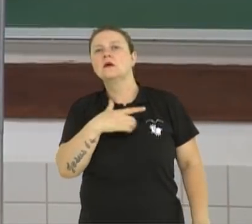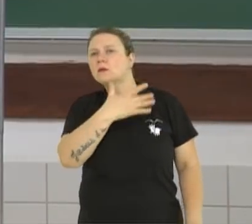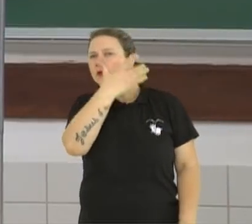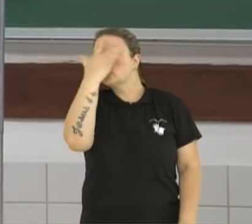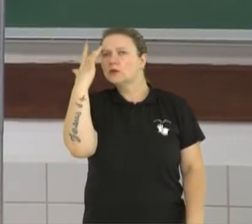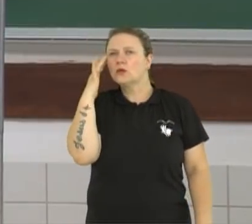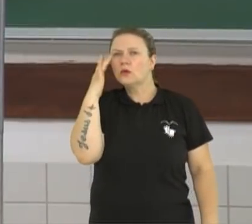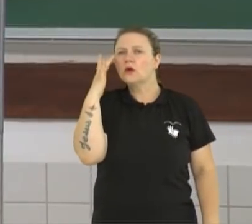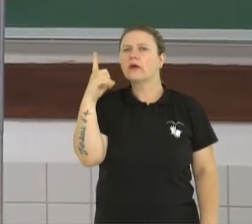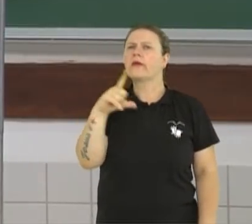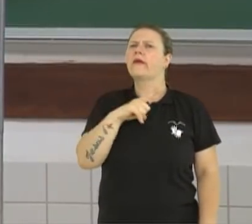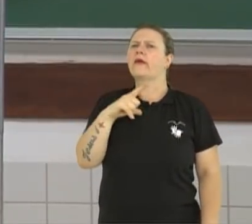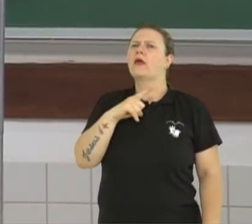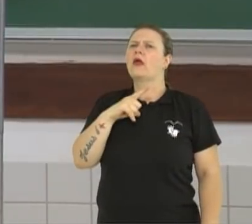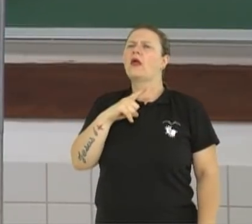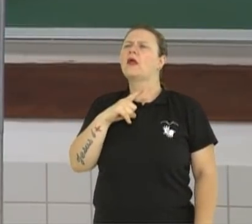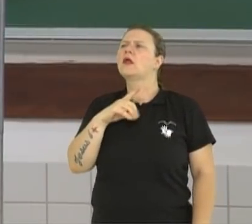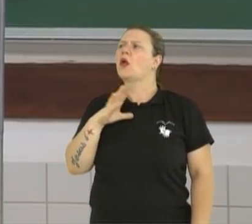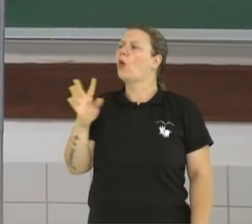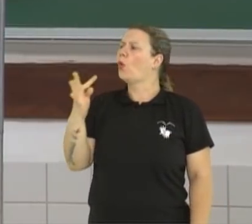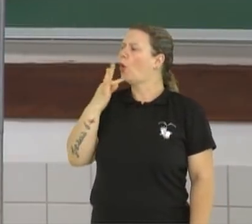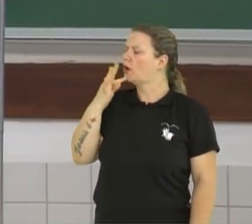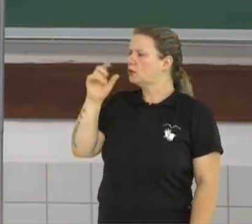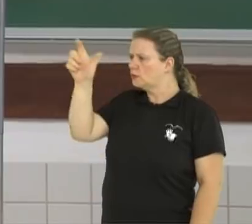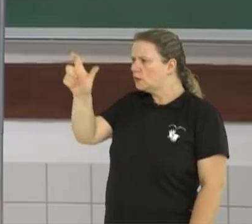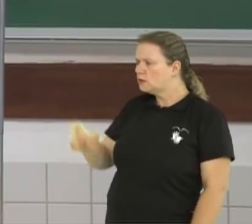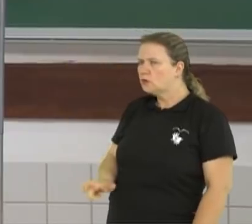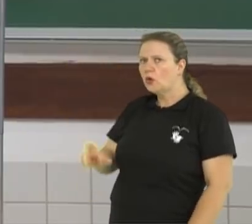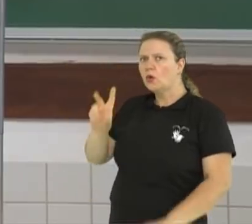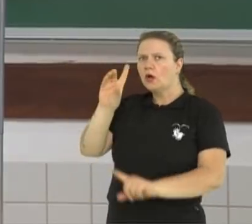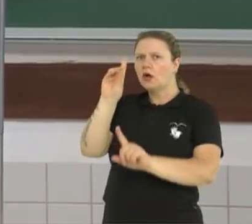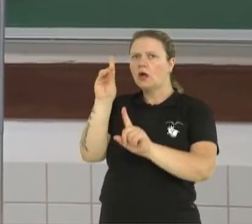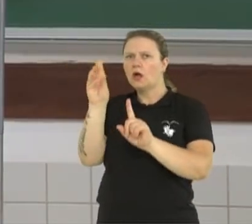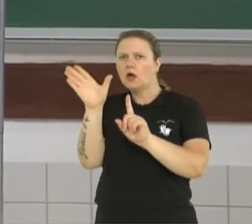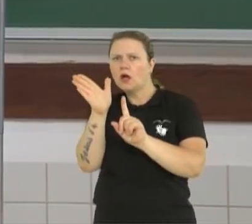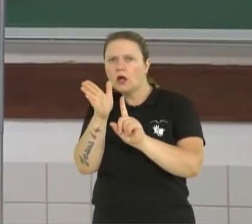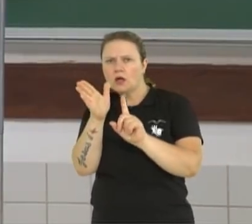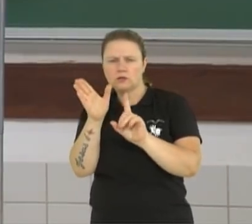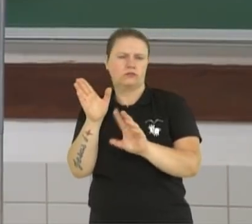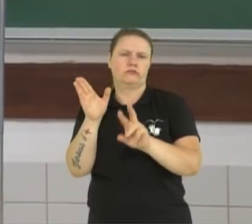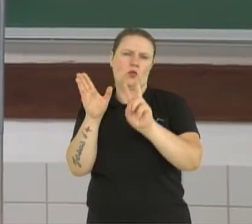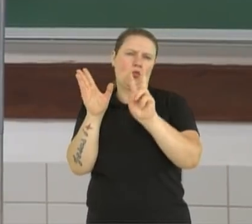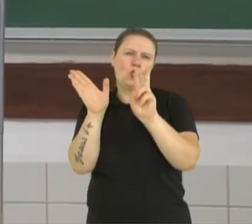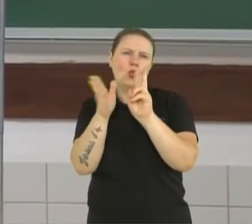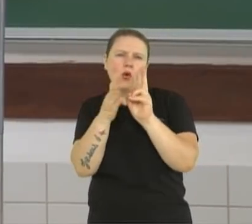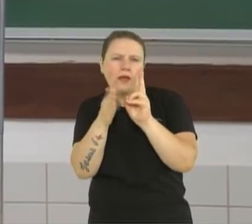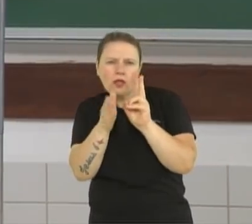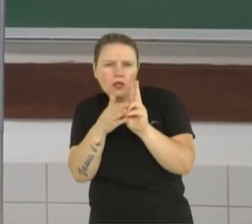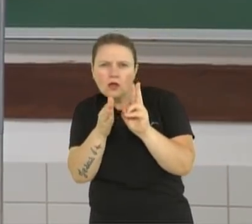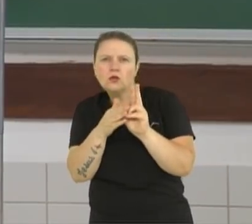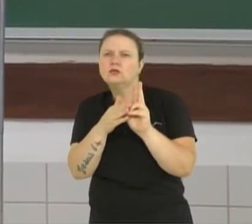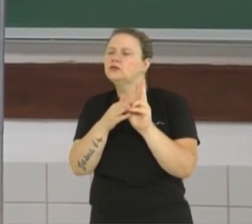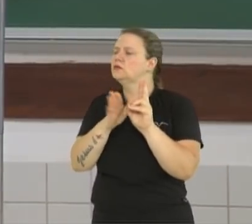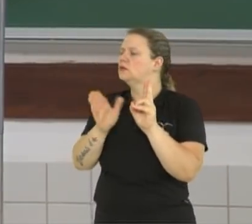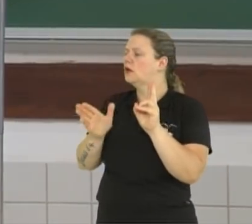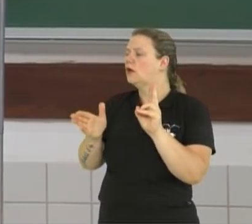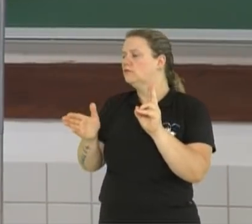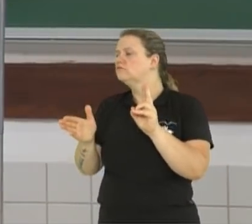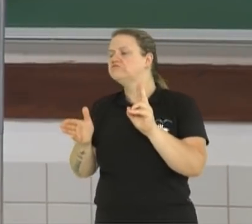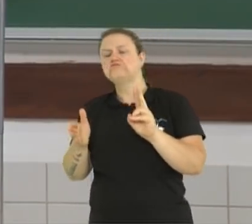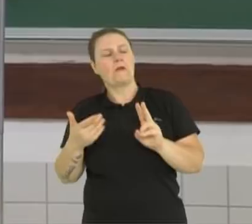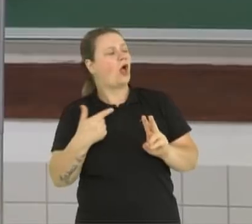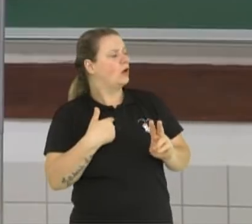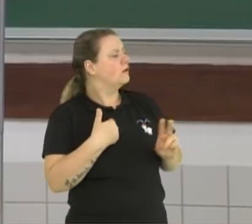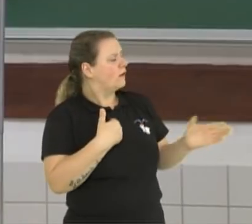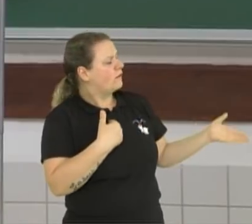que ele queria caçar, ele queria pegar, era uma lagosta. E aí ele falou, não, vem, vamos comigo que eu quero mostrar como eu pego. Então ele